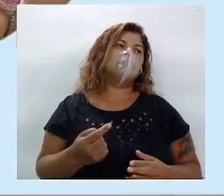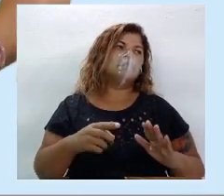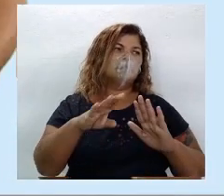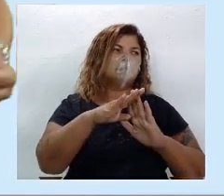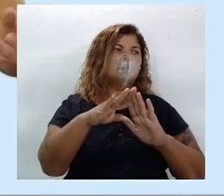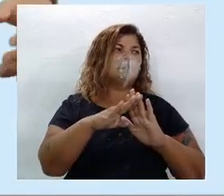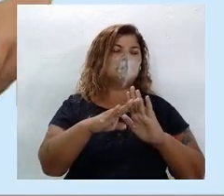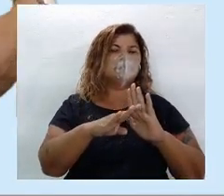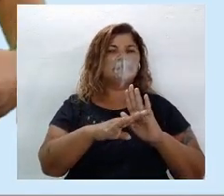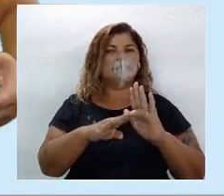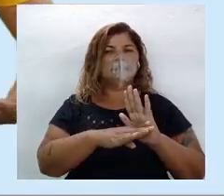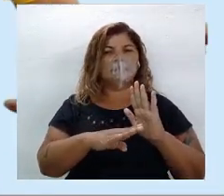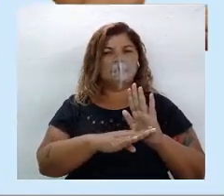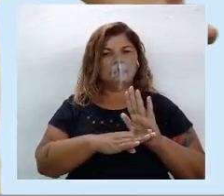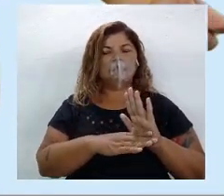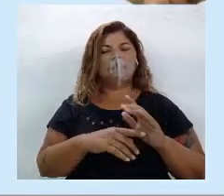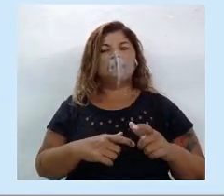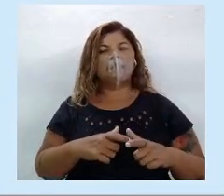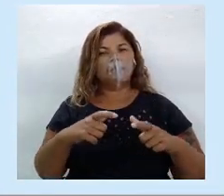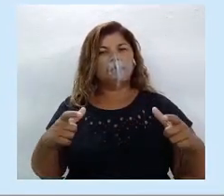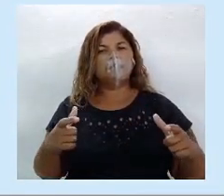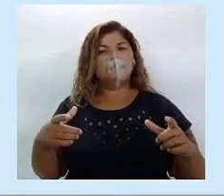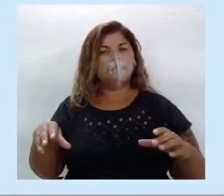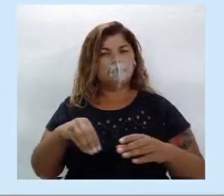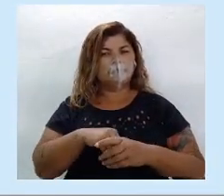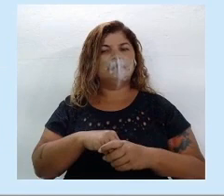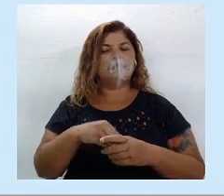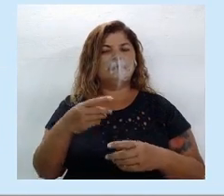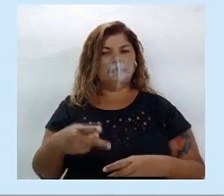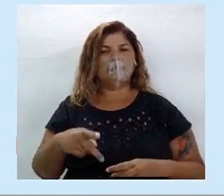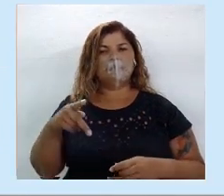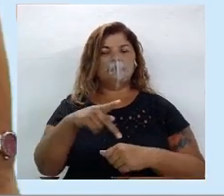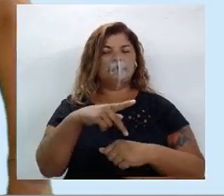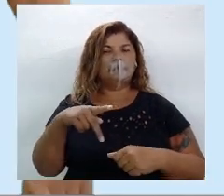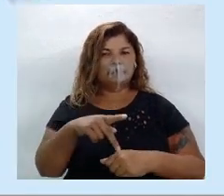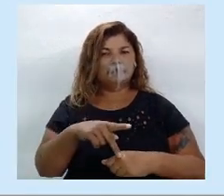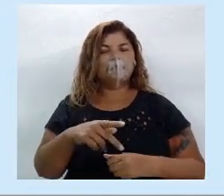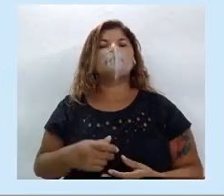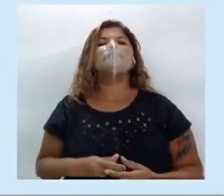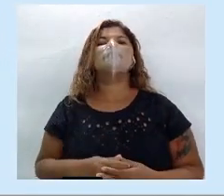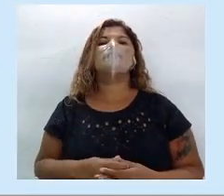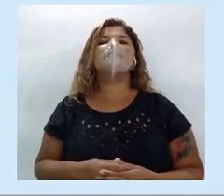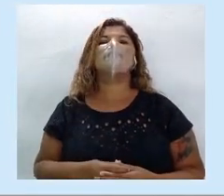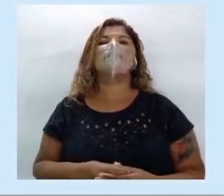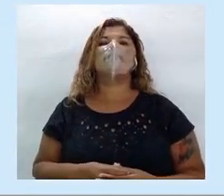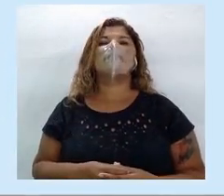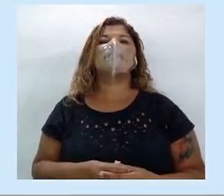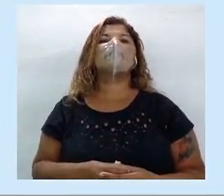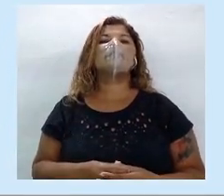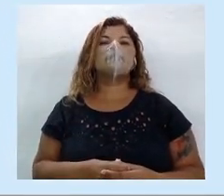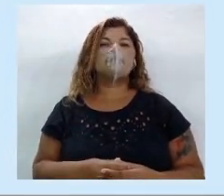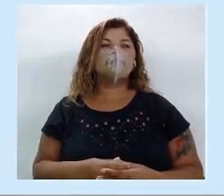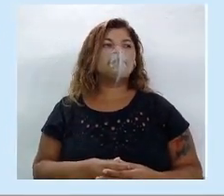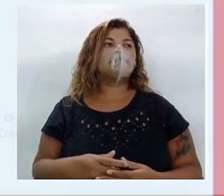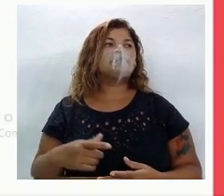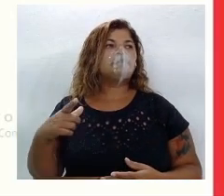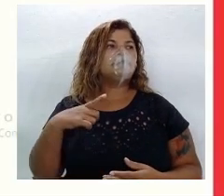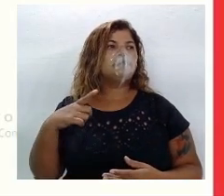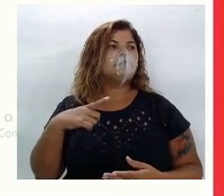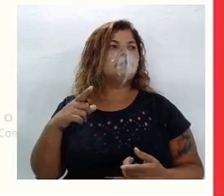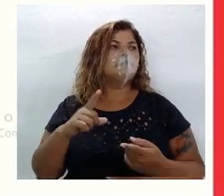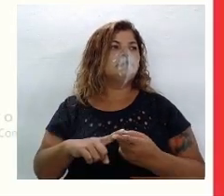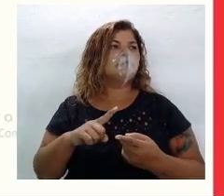igrejas evangélicas com maior número de adeptos em nosso país. Olhem só aqui, na tela nós temos